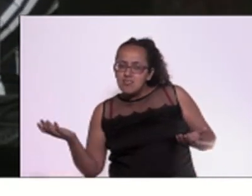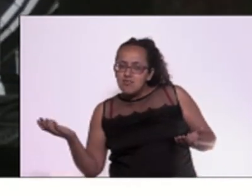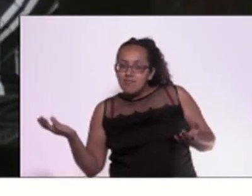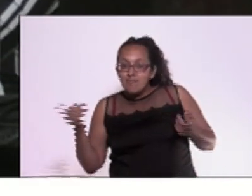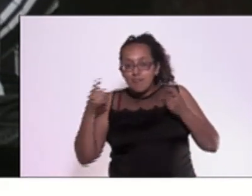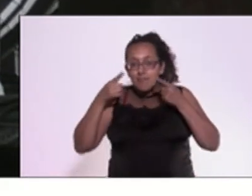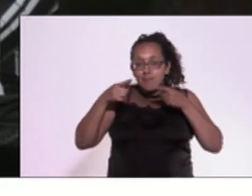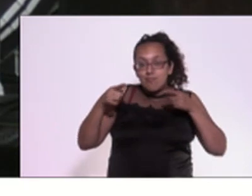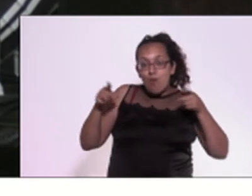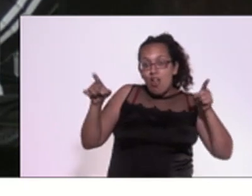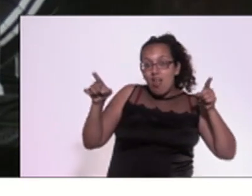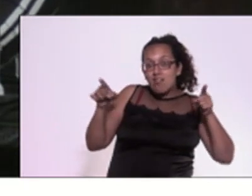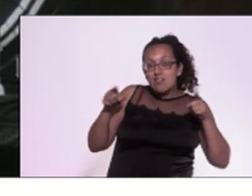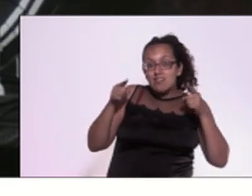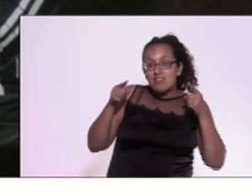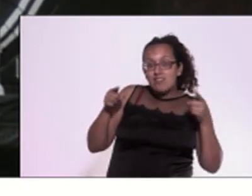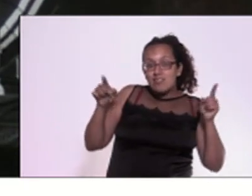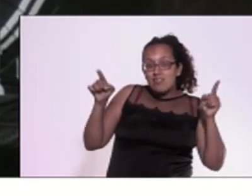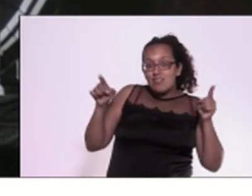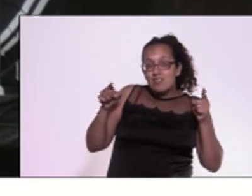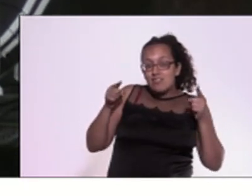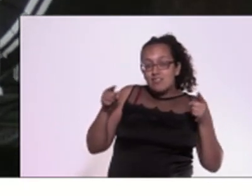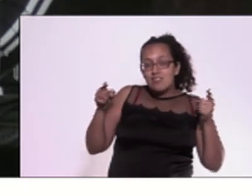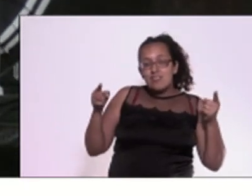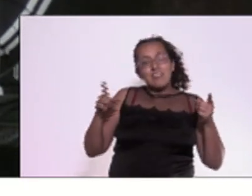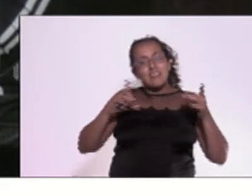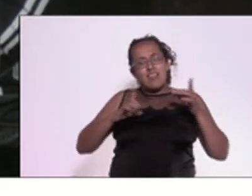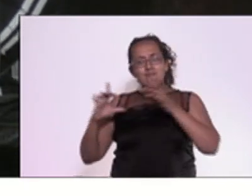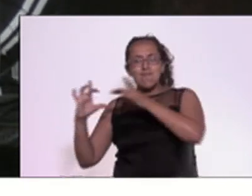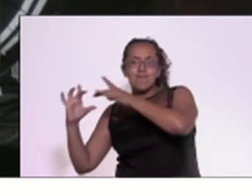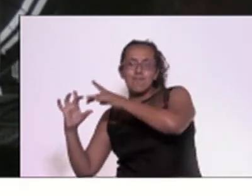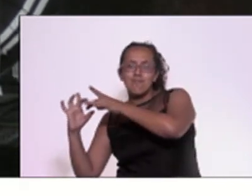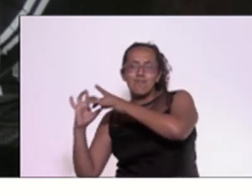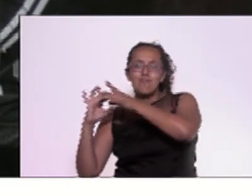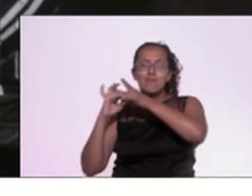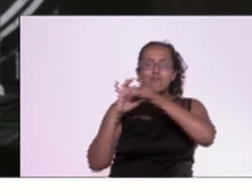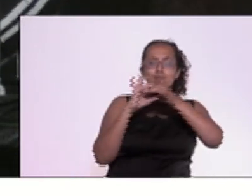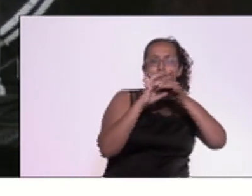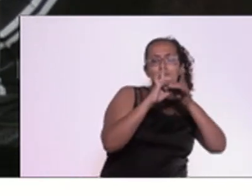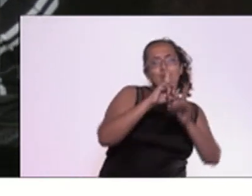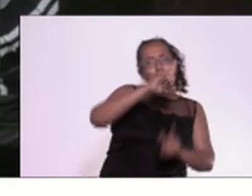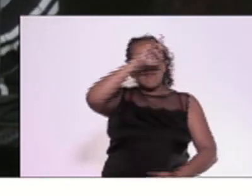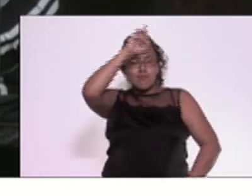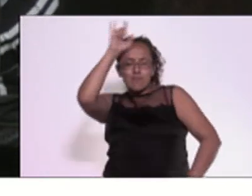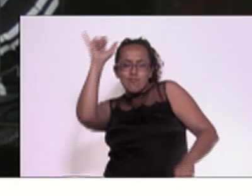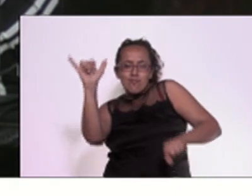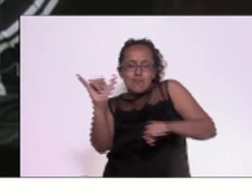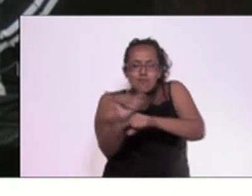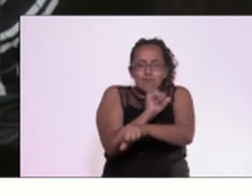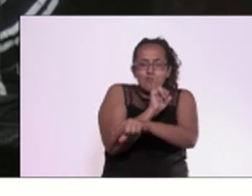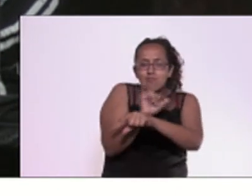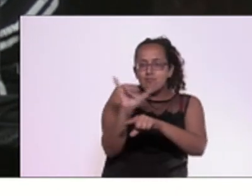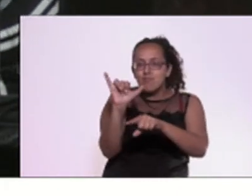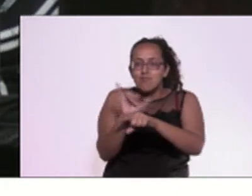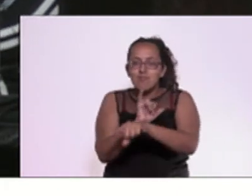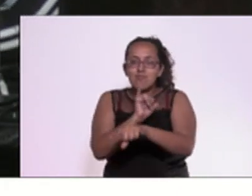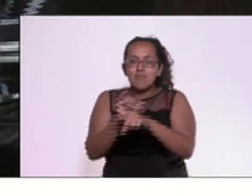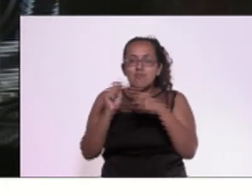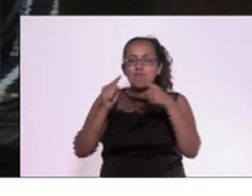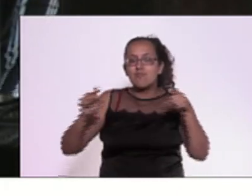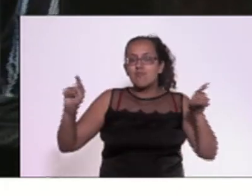prefeitura. Mas na quarta-feira ele me ligou e falou assim: Adailton, já escreveu o discurso? Eu falei: pô, cara,